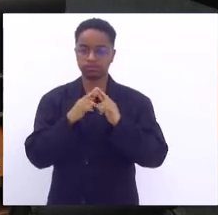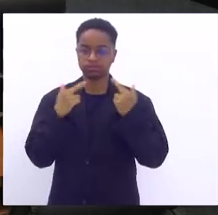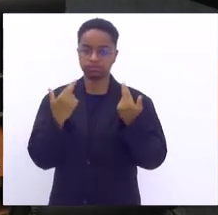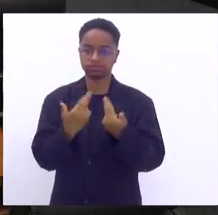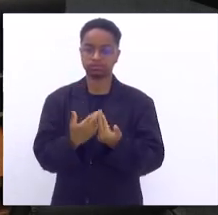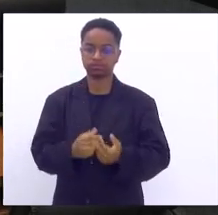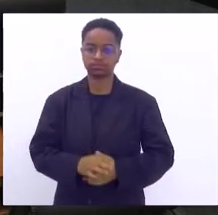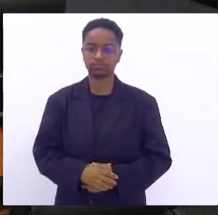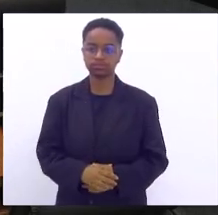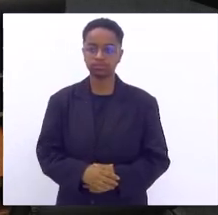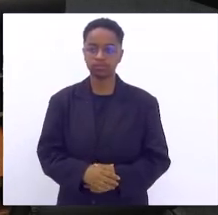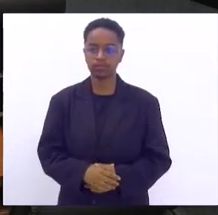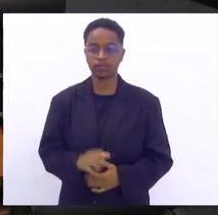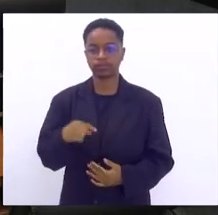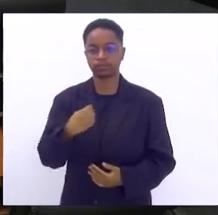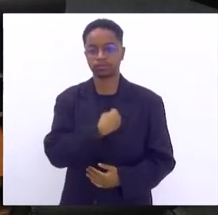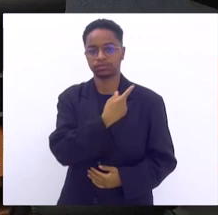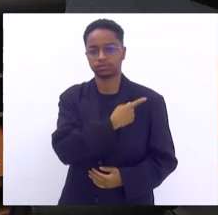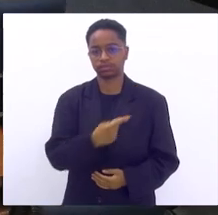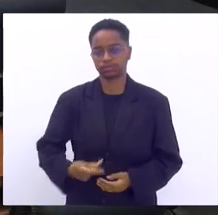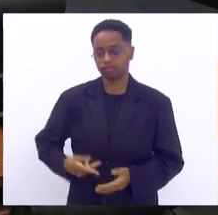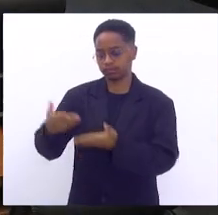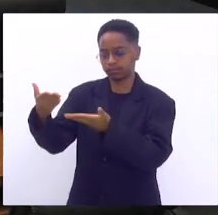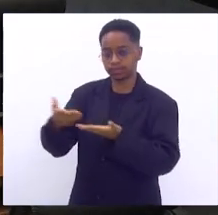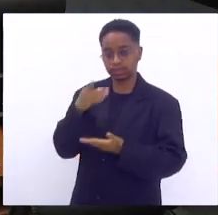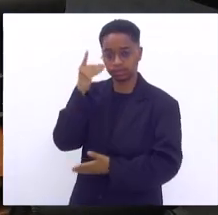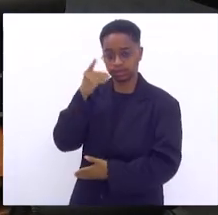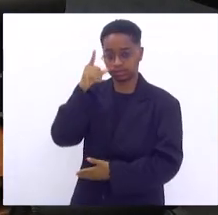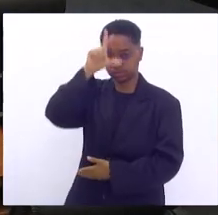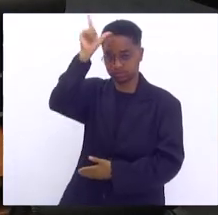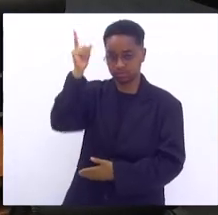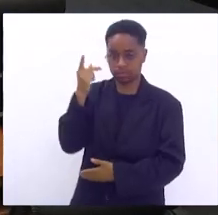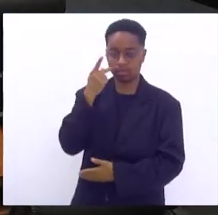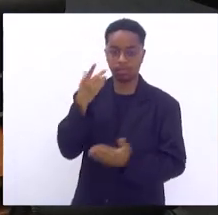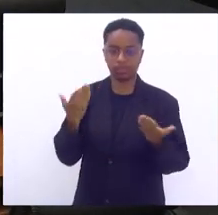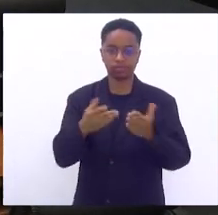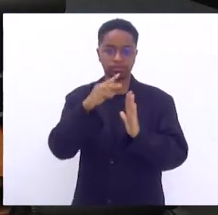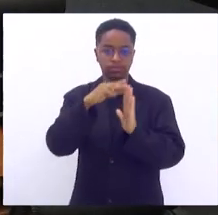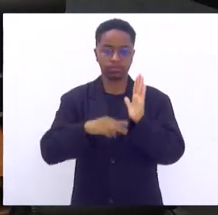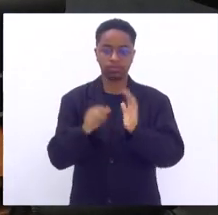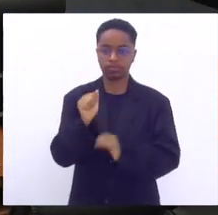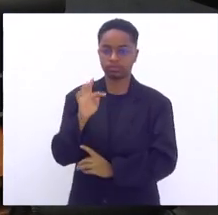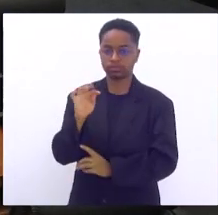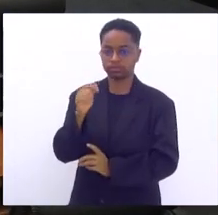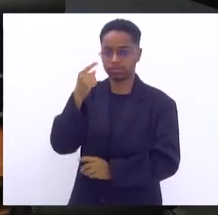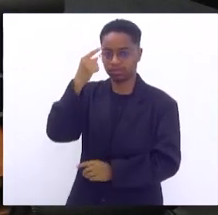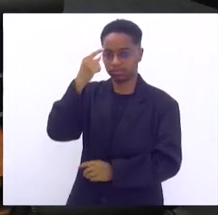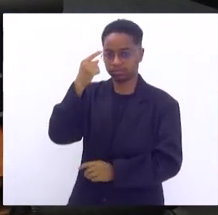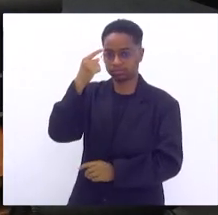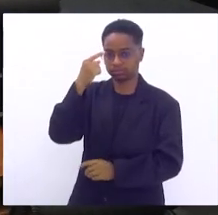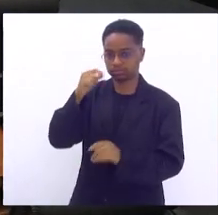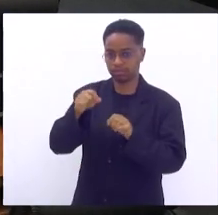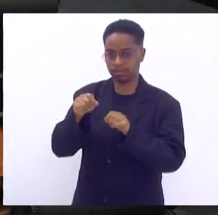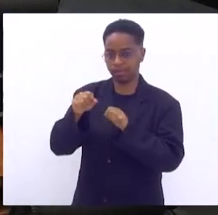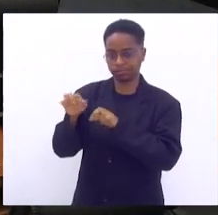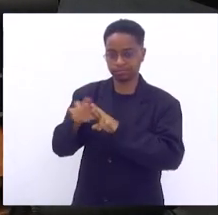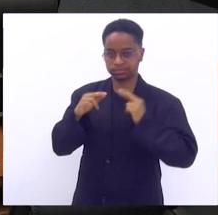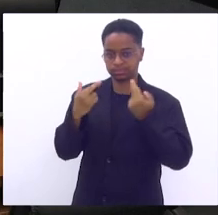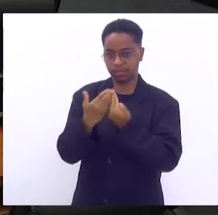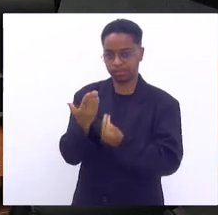sessão. A presidência convida o nobre deputado Luiz Paulo para fazer a leitura da ata da sessão